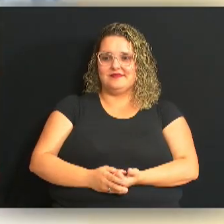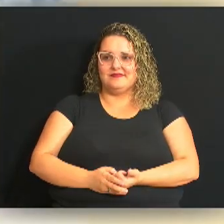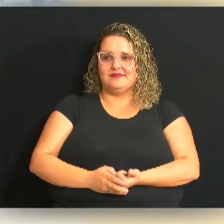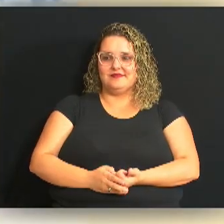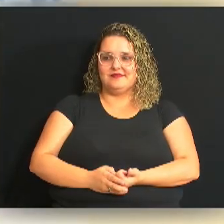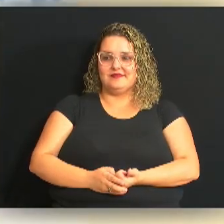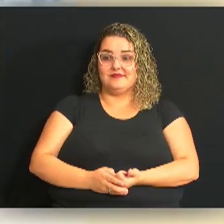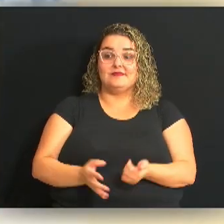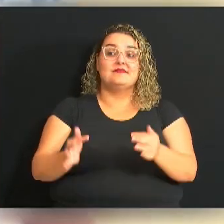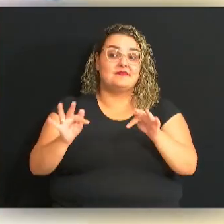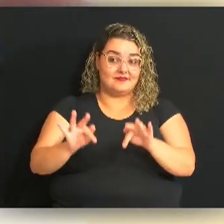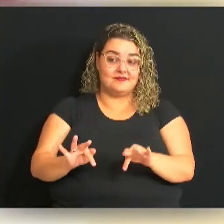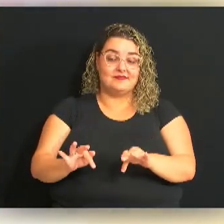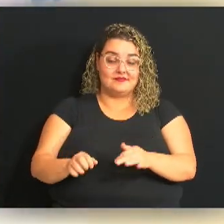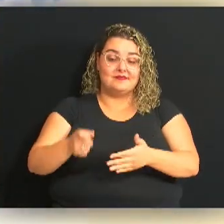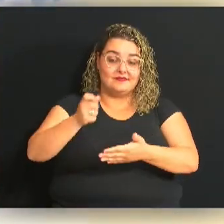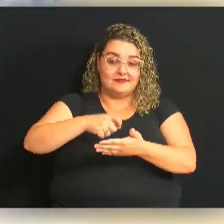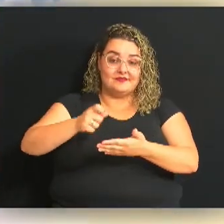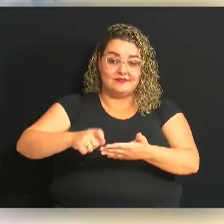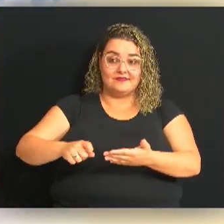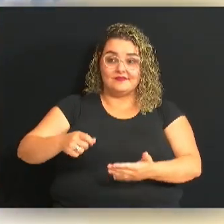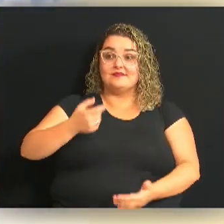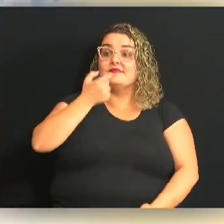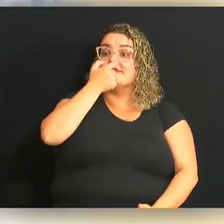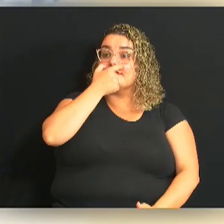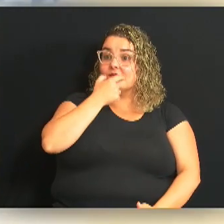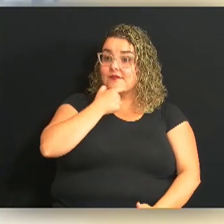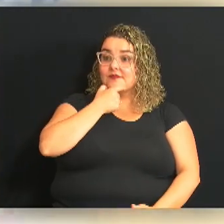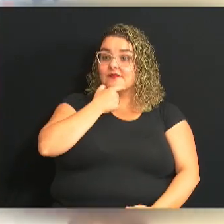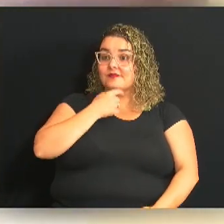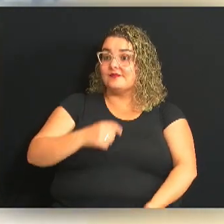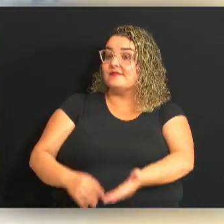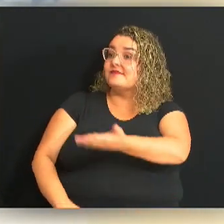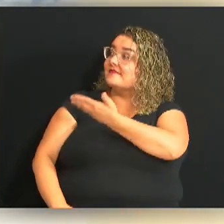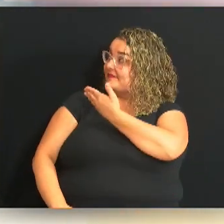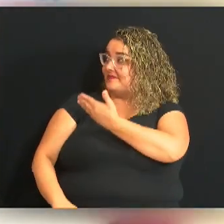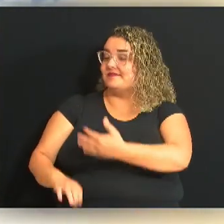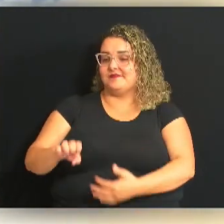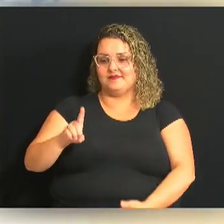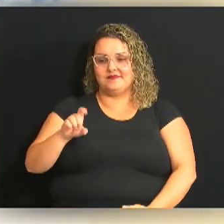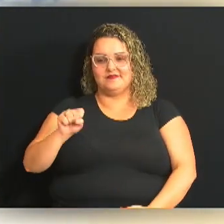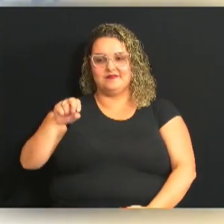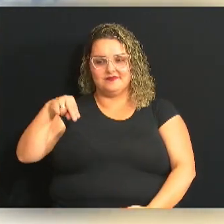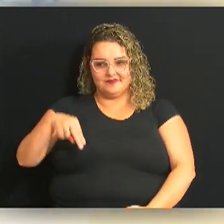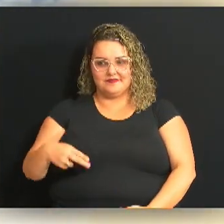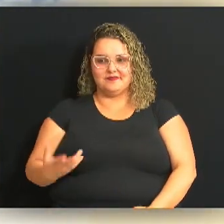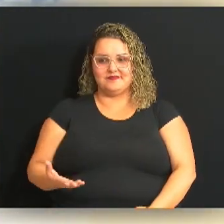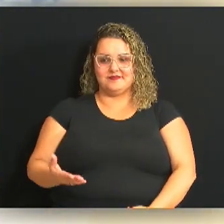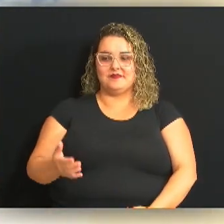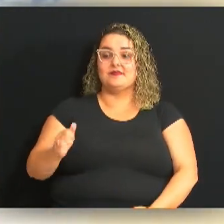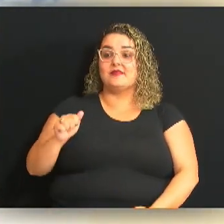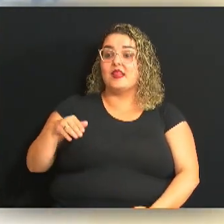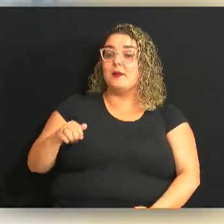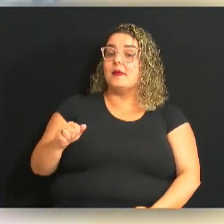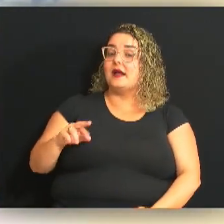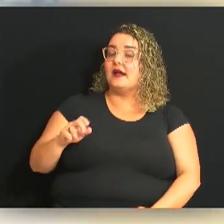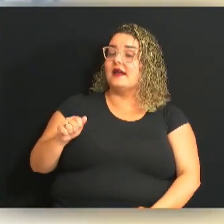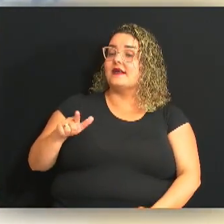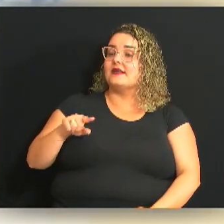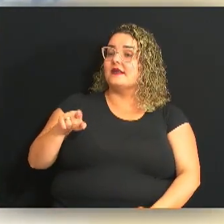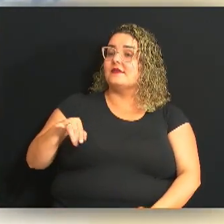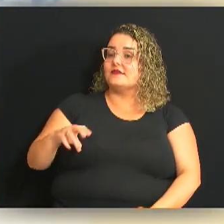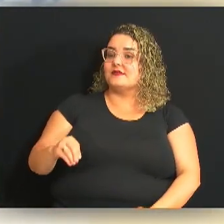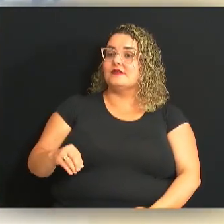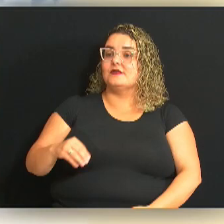Por fim, de autoria do vereador Marrom Cunha, os homenageados Edson Luiz Penteado, o Amaralzinho, músico e